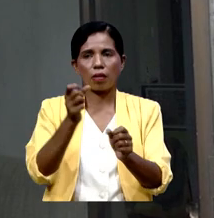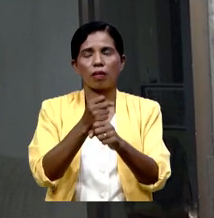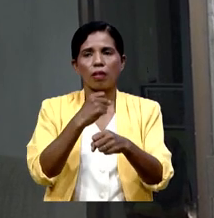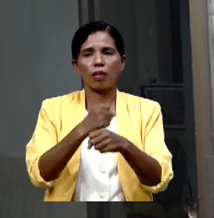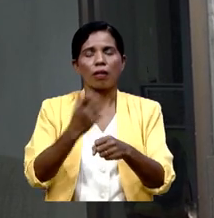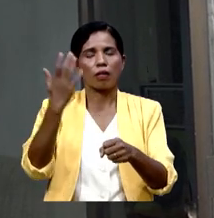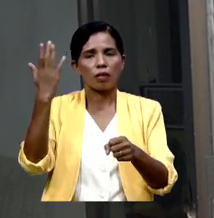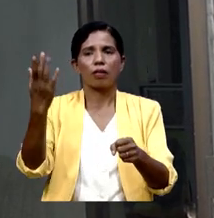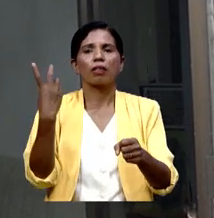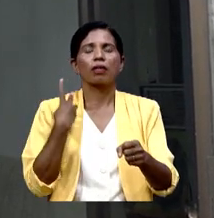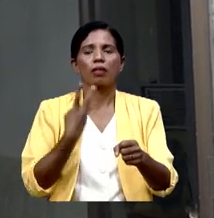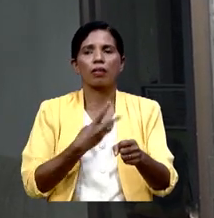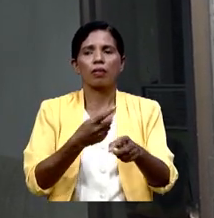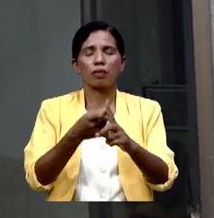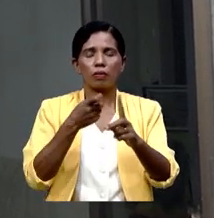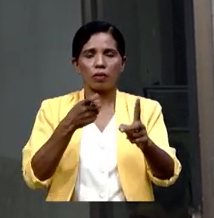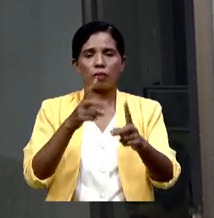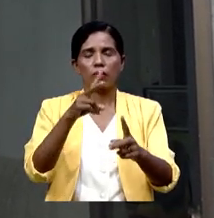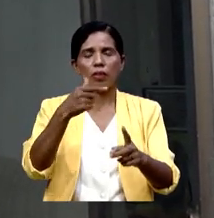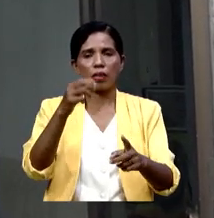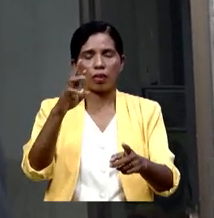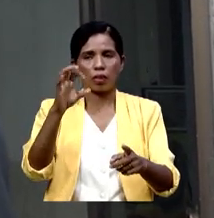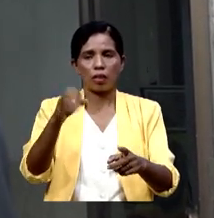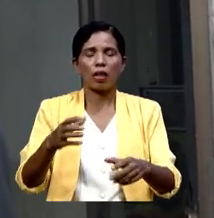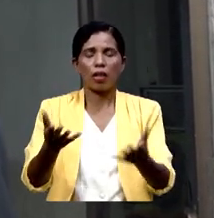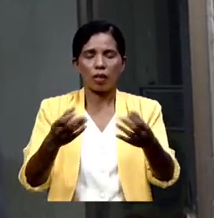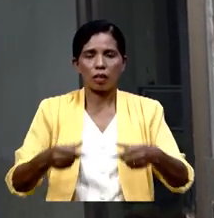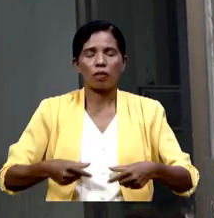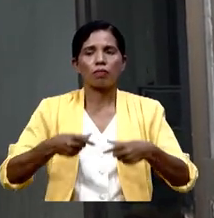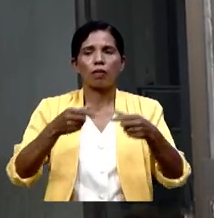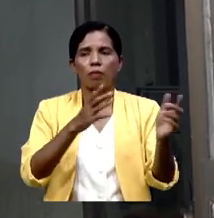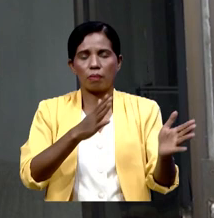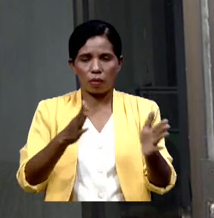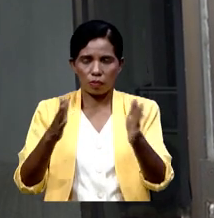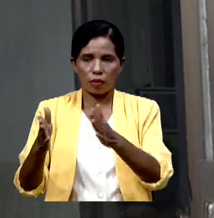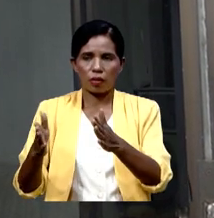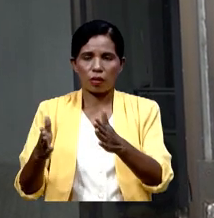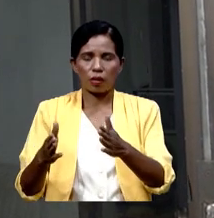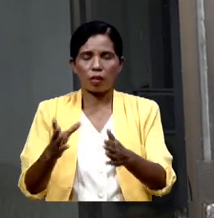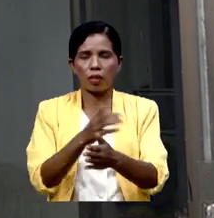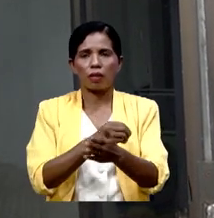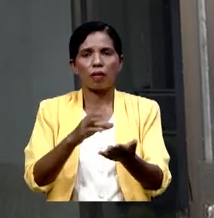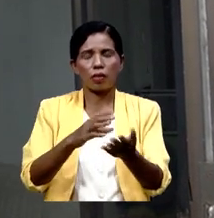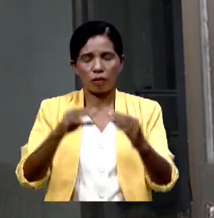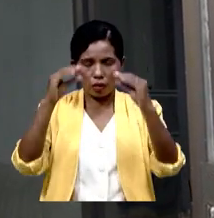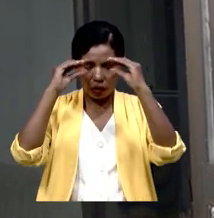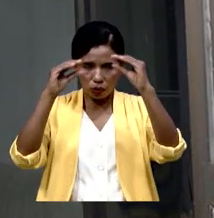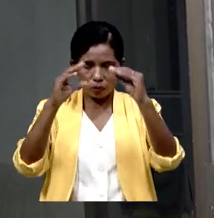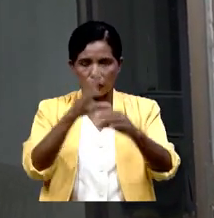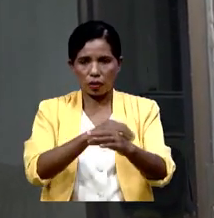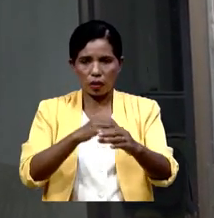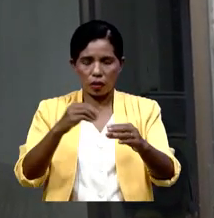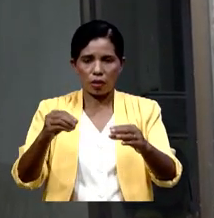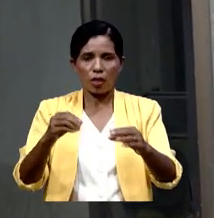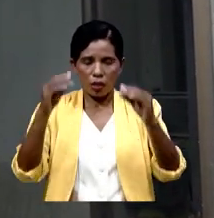dau hela atu no ne gusli se vigar geral sira cara fo preparação te bol de catequese ida ansa tipo de